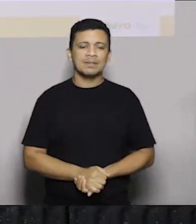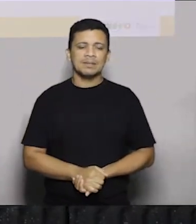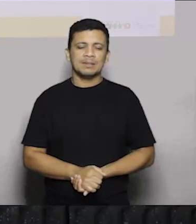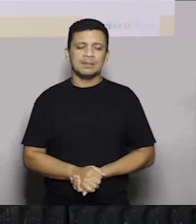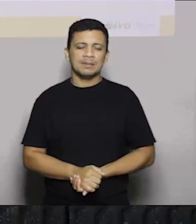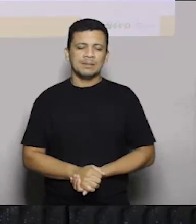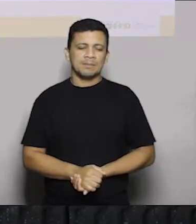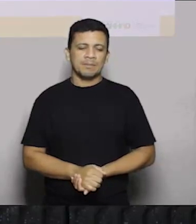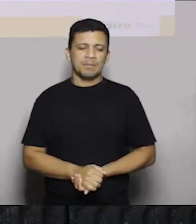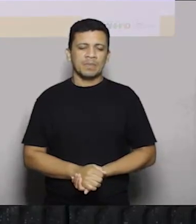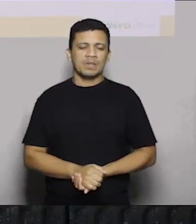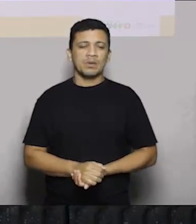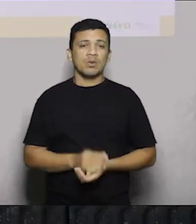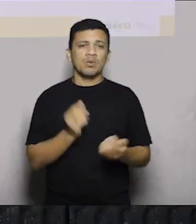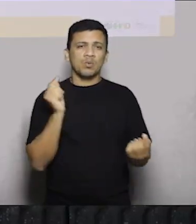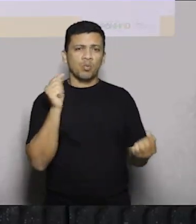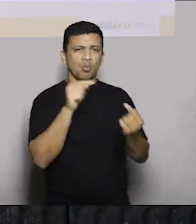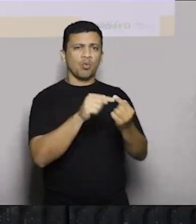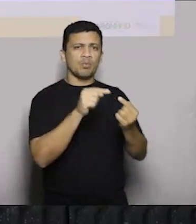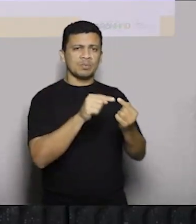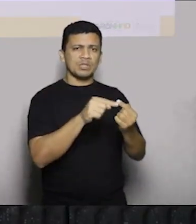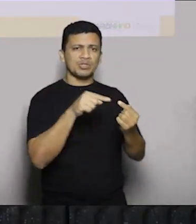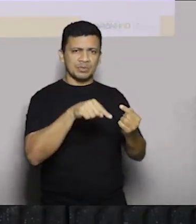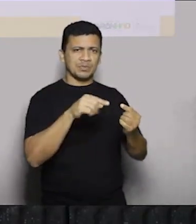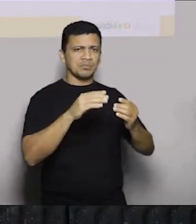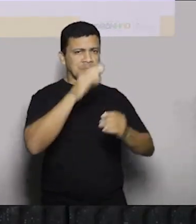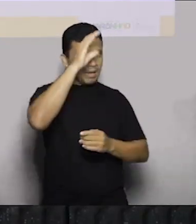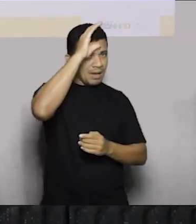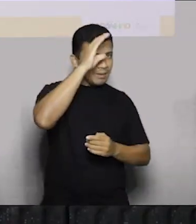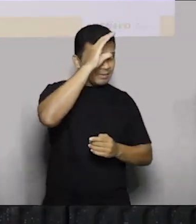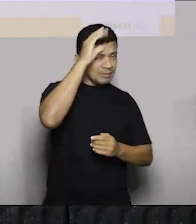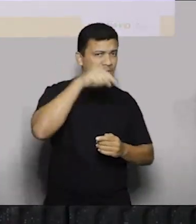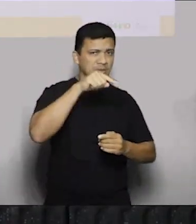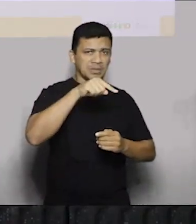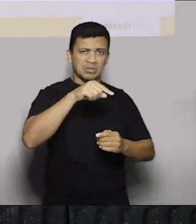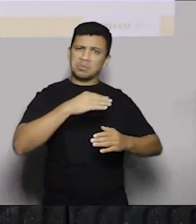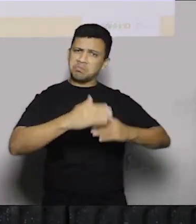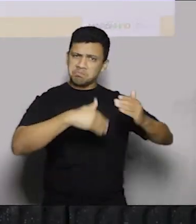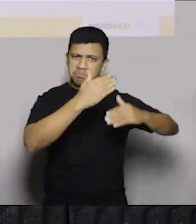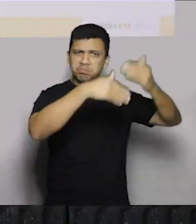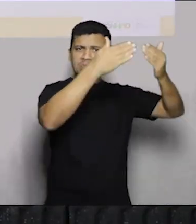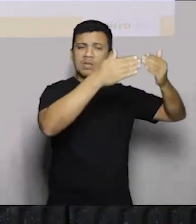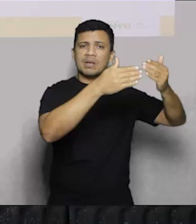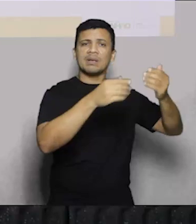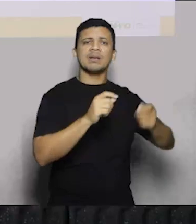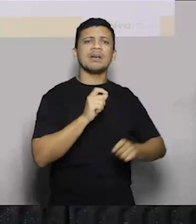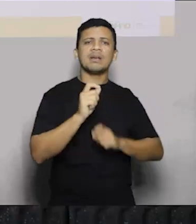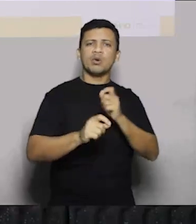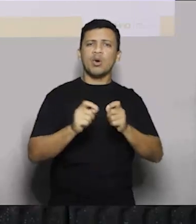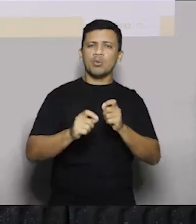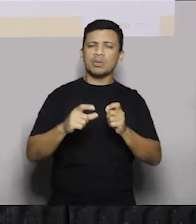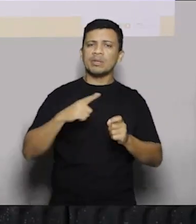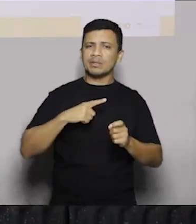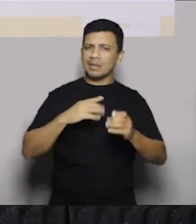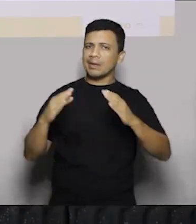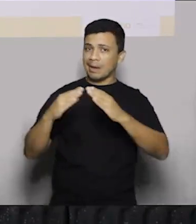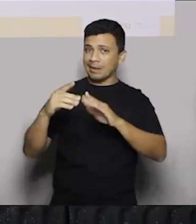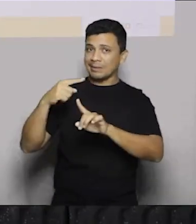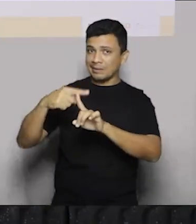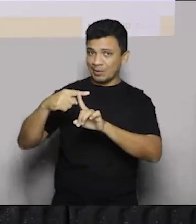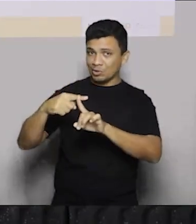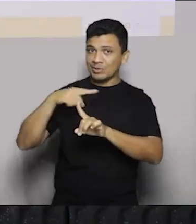seguinte: com o objetivo de se fortalecer, a instituição mencionada no texto, que é a